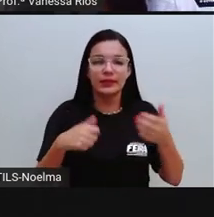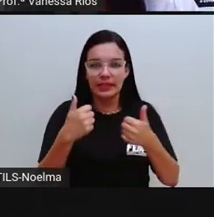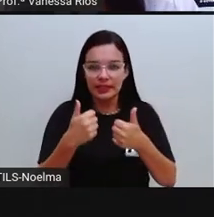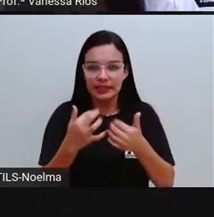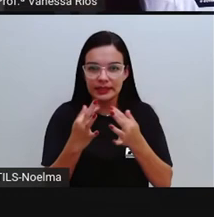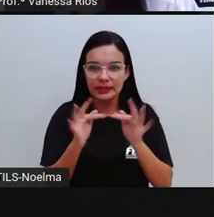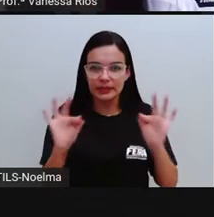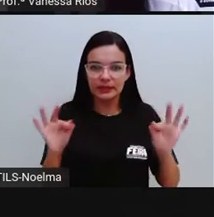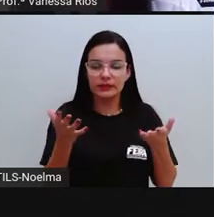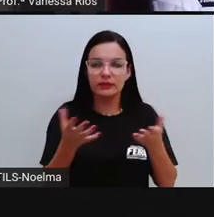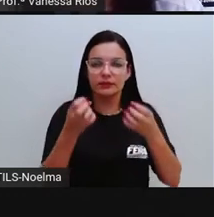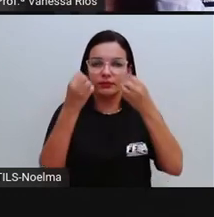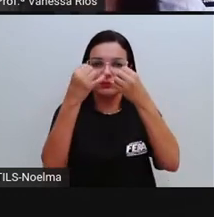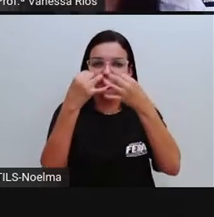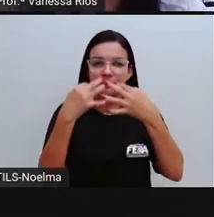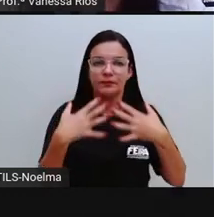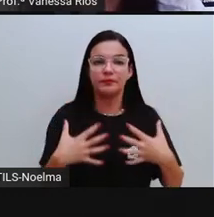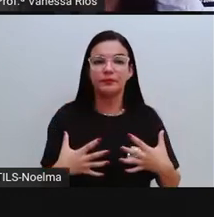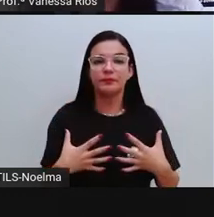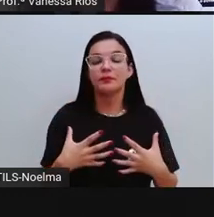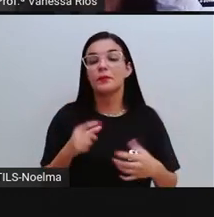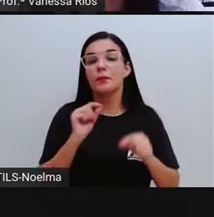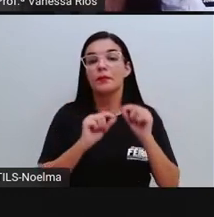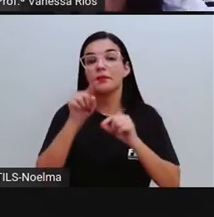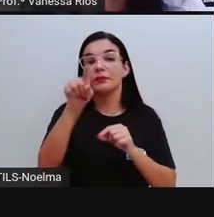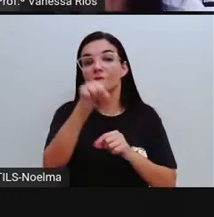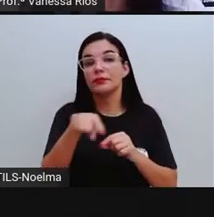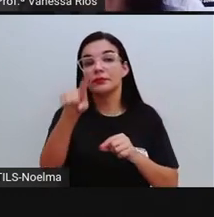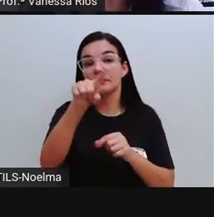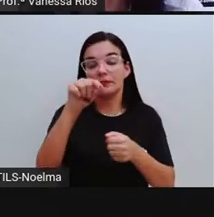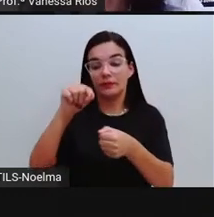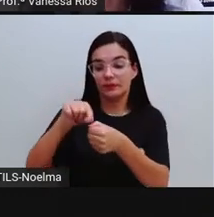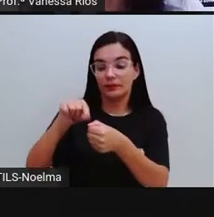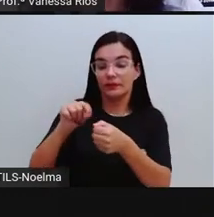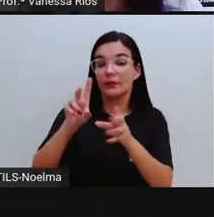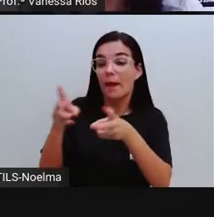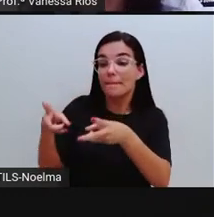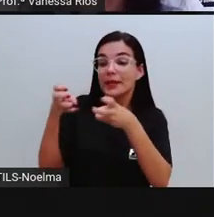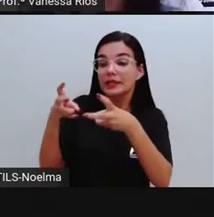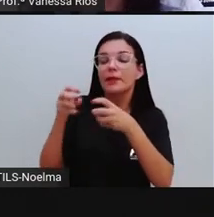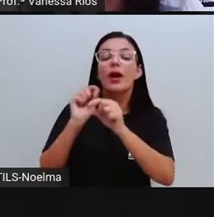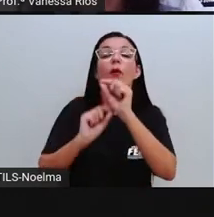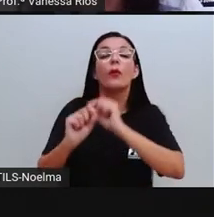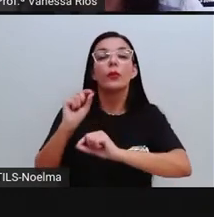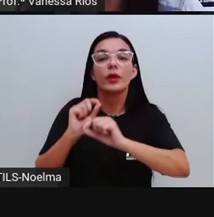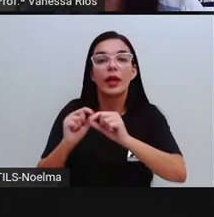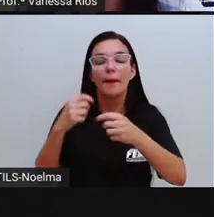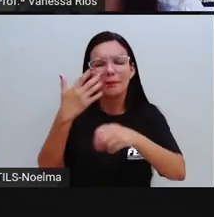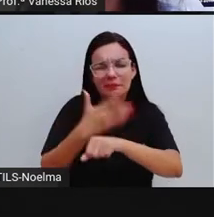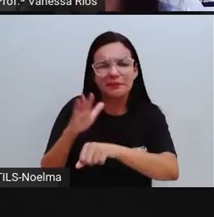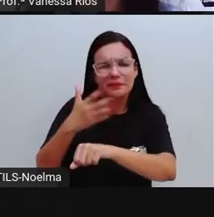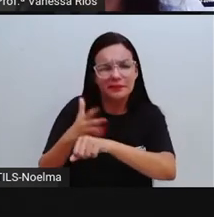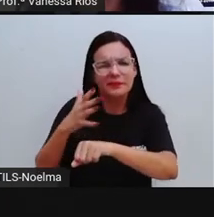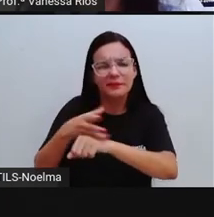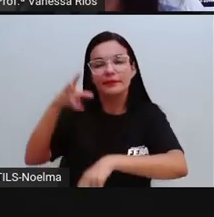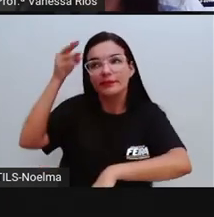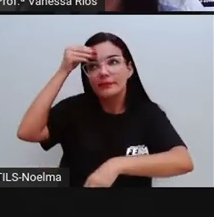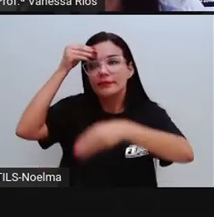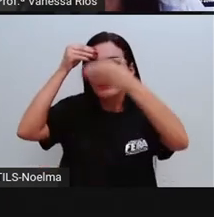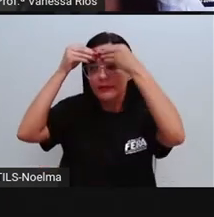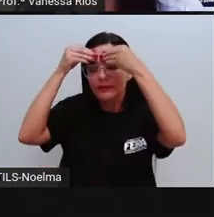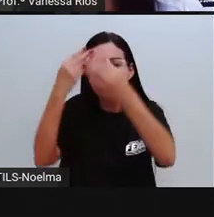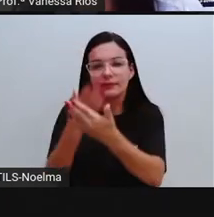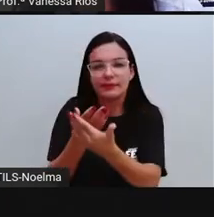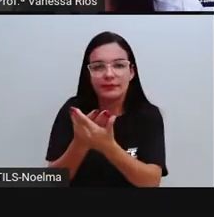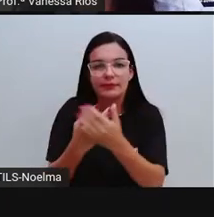vai explicar o que é que eu quero que vocês façam, né? O que é que eu quero que vocês percebam aí para exercitar os nossos estudos